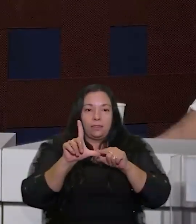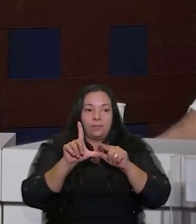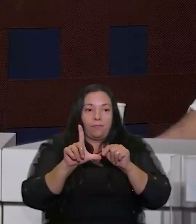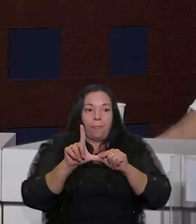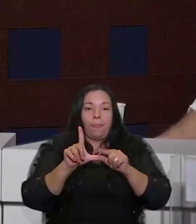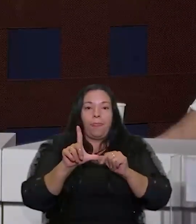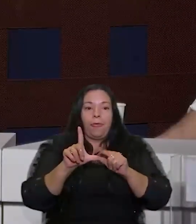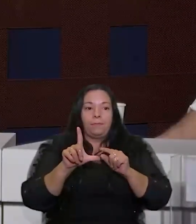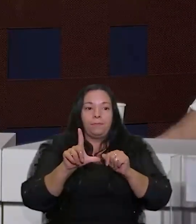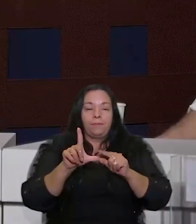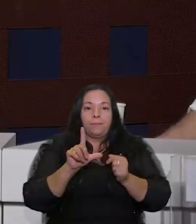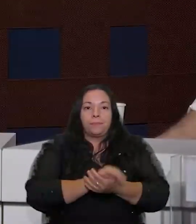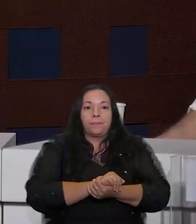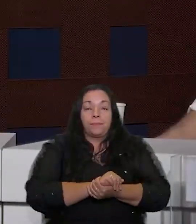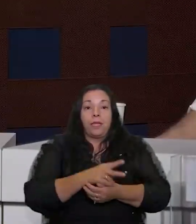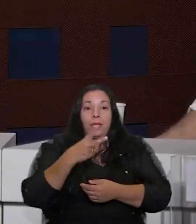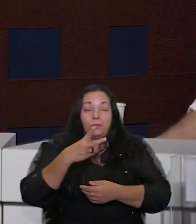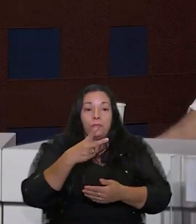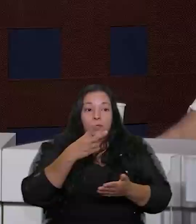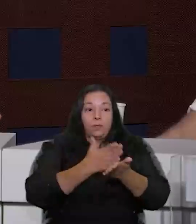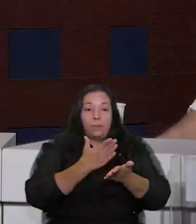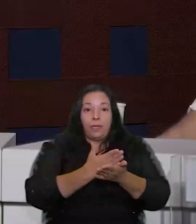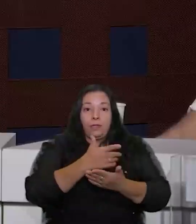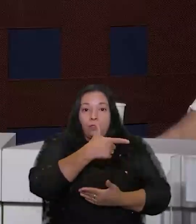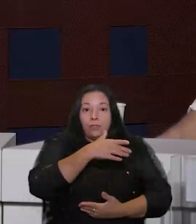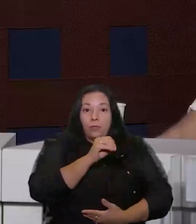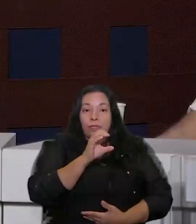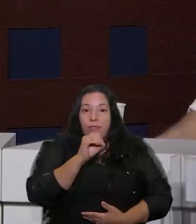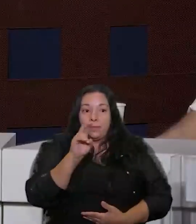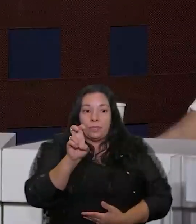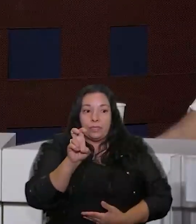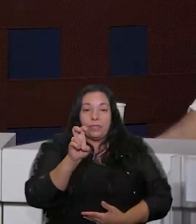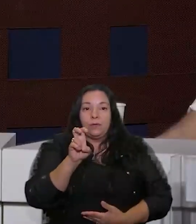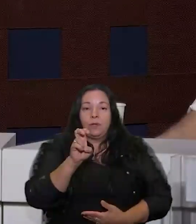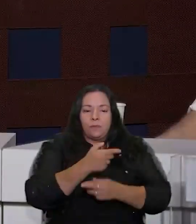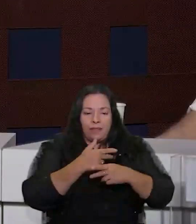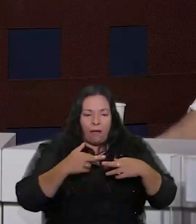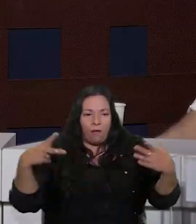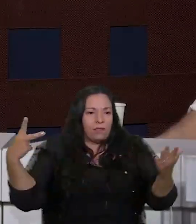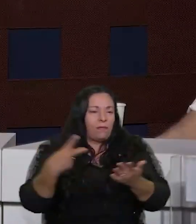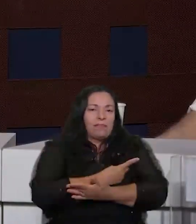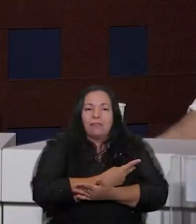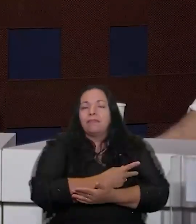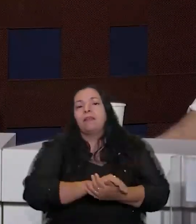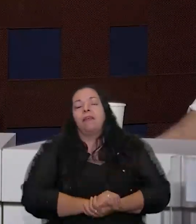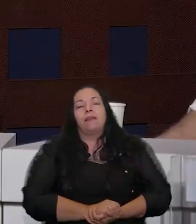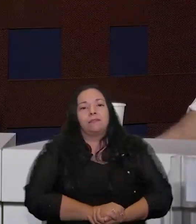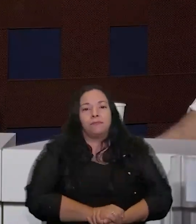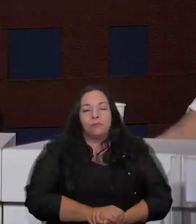no segundo período de 2005, eu estava lá com muita coisa acontecendo, era um debate